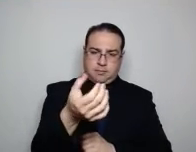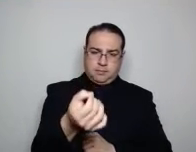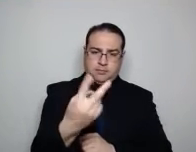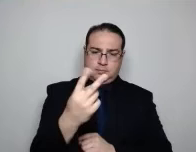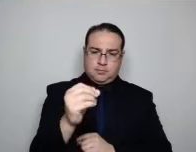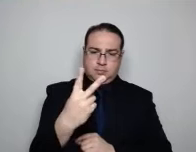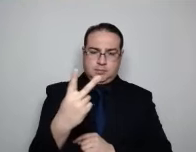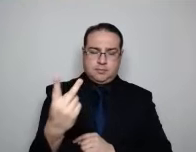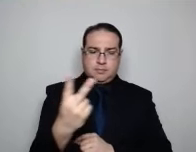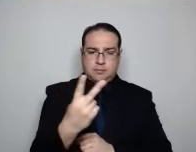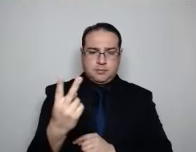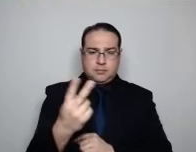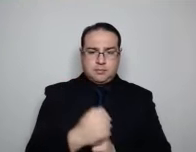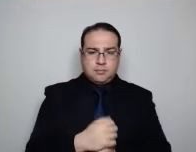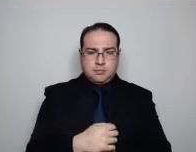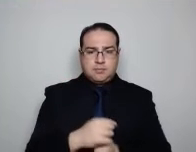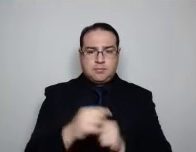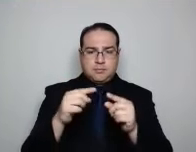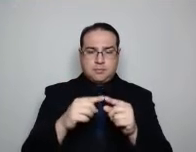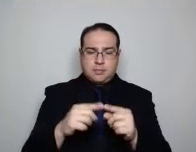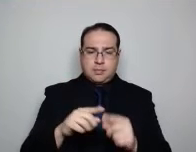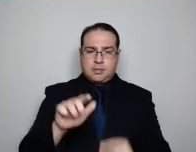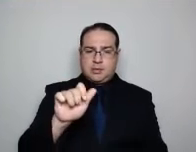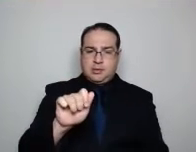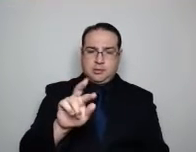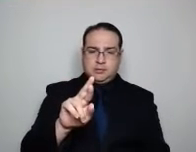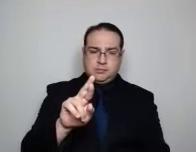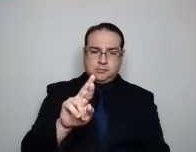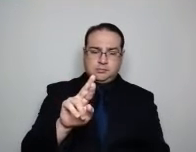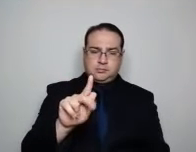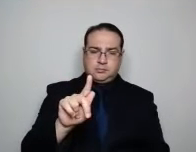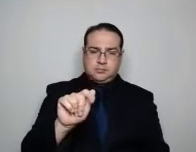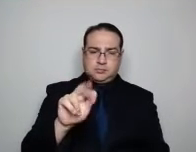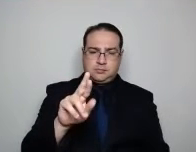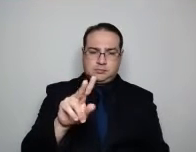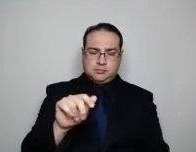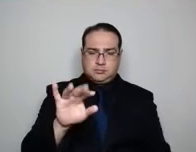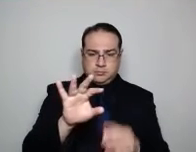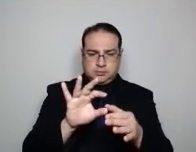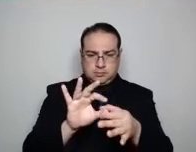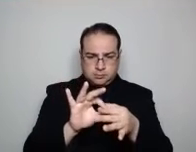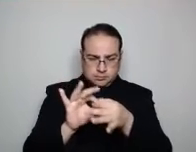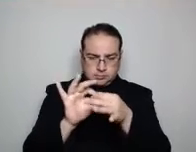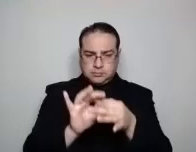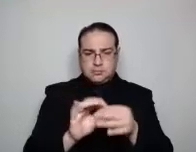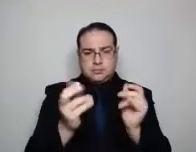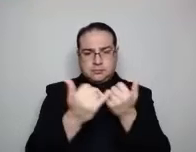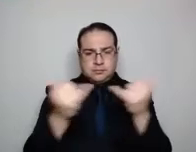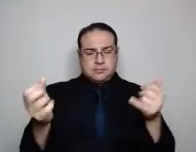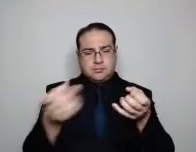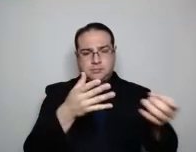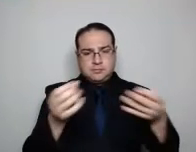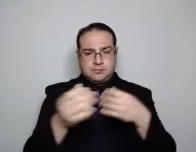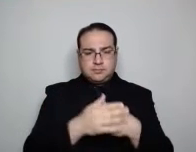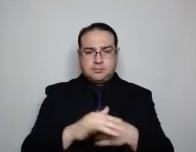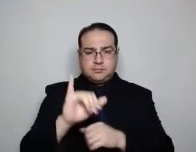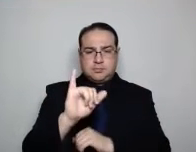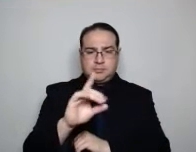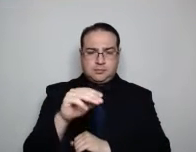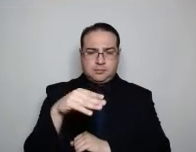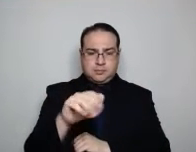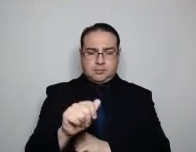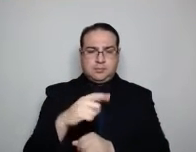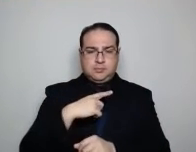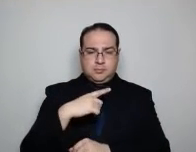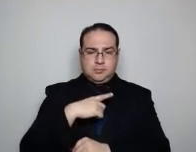08-00-757-60-2022. Agravante, União Energias Renováveis e o agravado é IDEMA. Doutora Maria